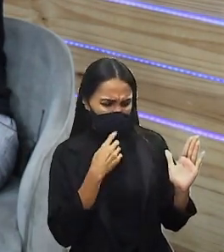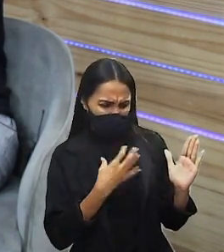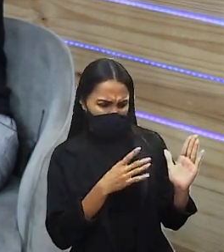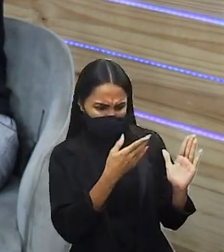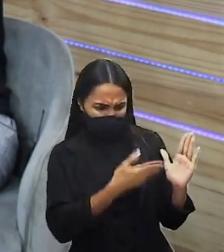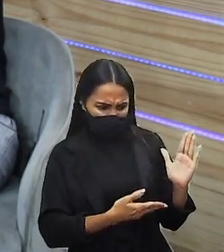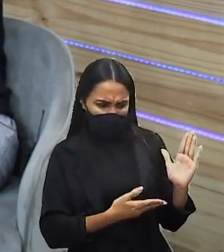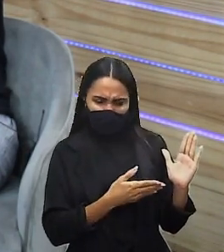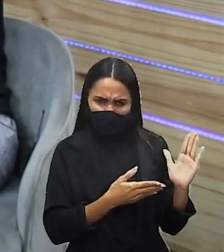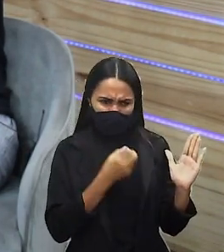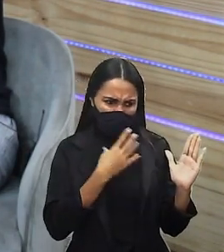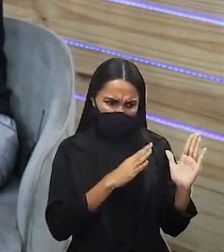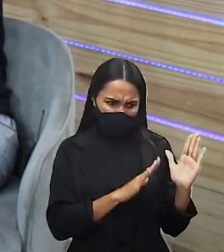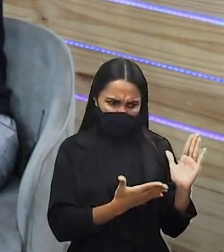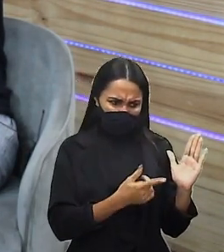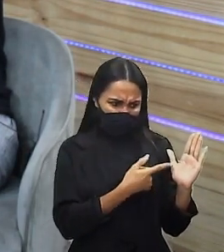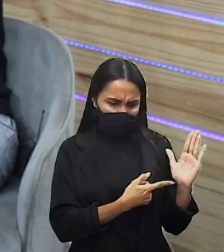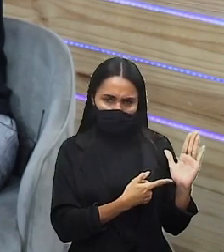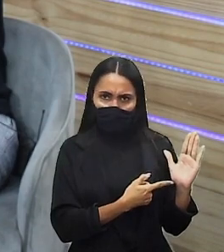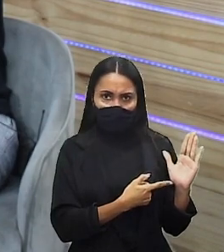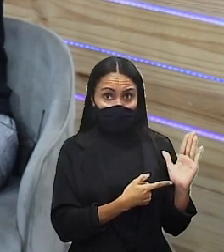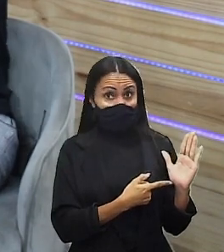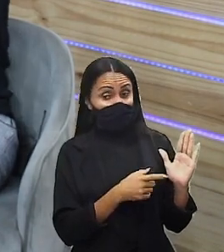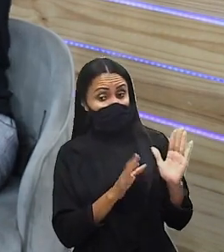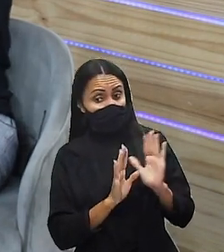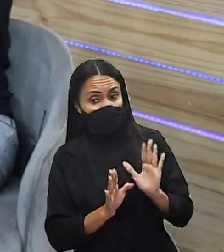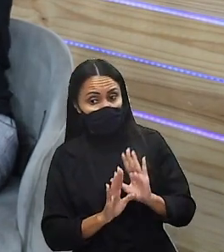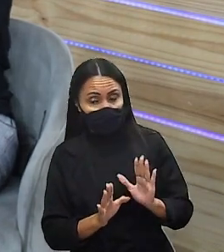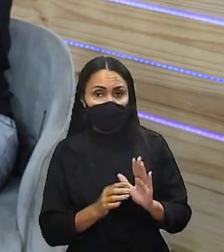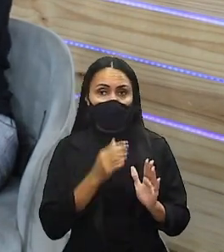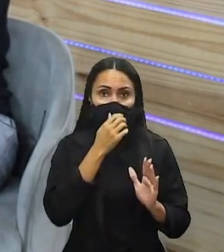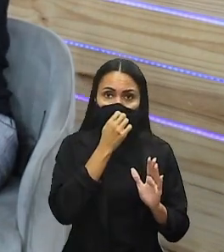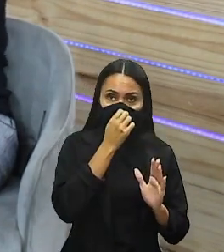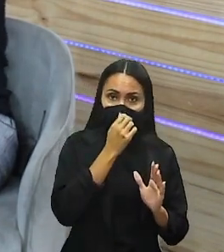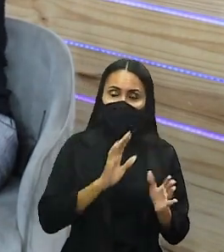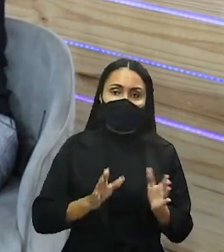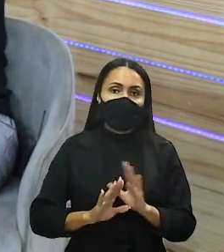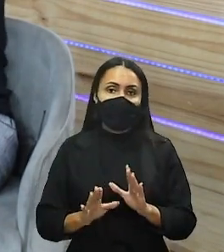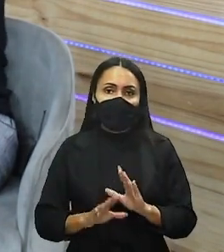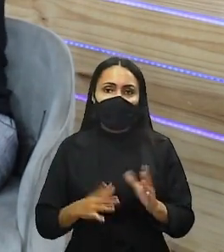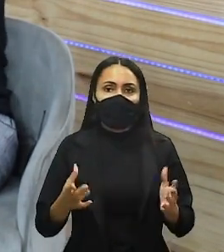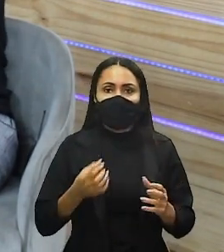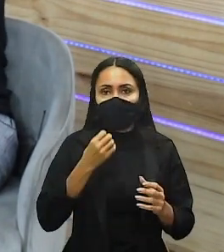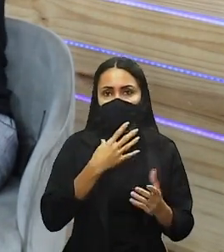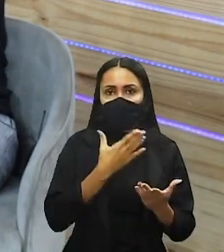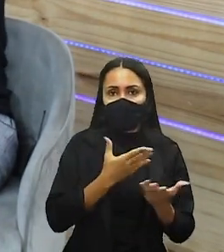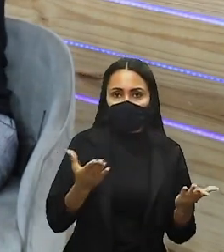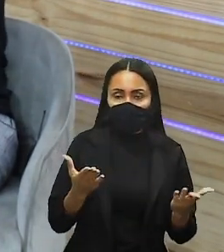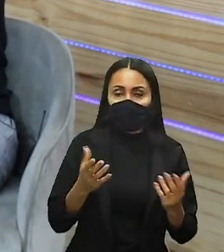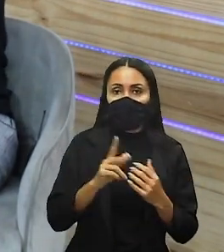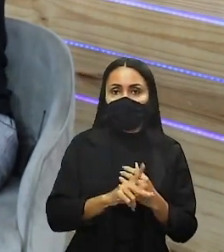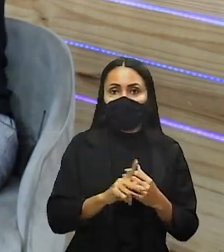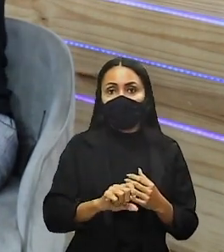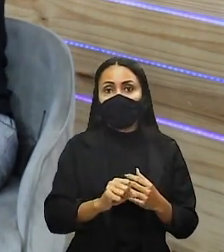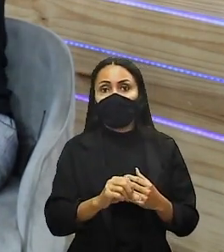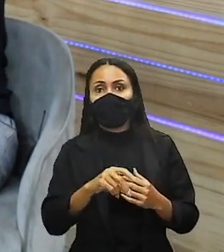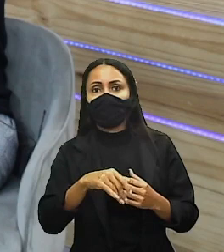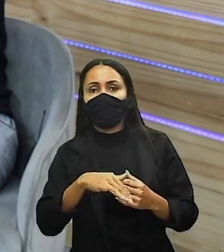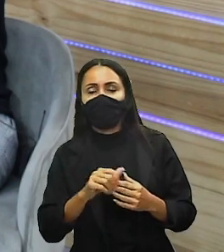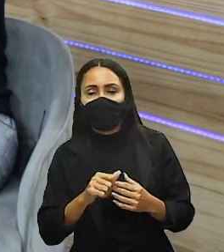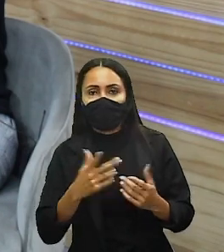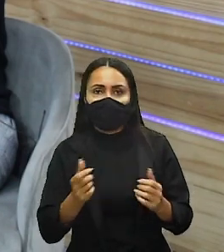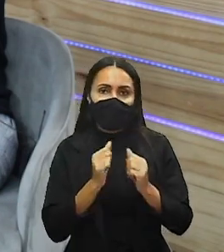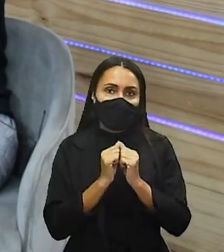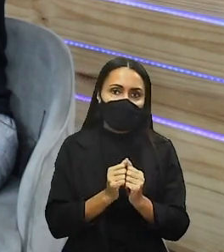Só pela imagem, né? essa moça aí tem cara de chefe, deve ser chata ela, mas não, gente, é gente boa demais. Olha, a professora Sônia vai estar